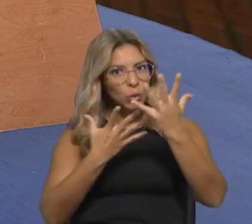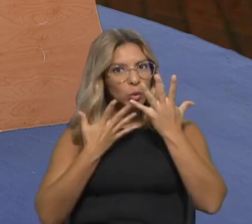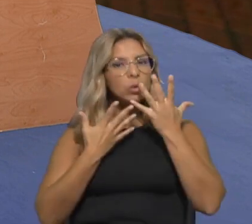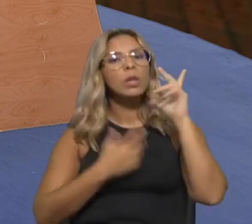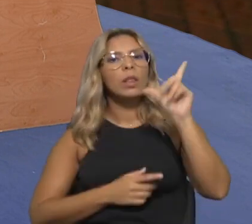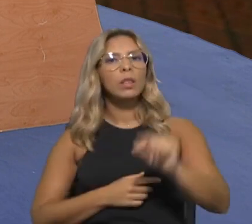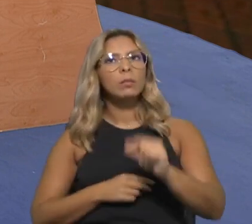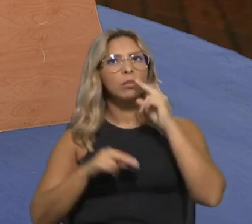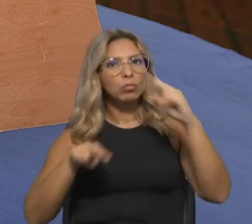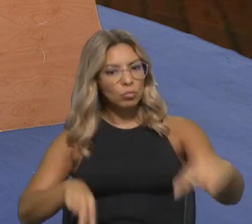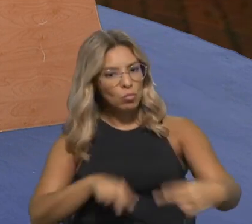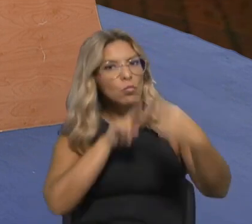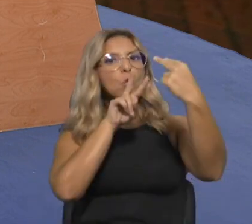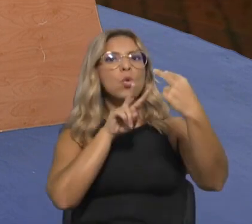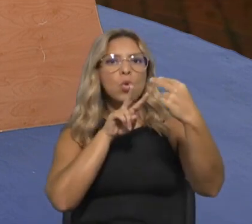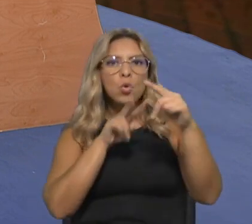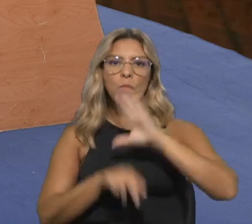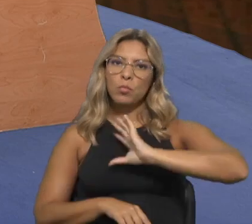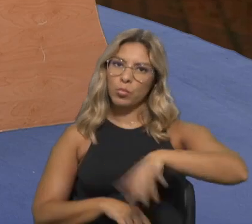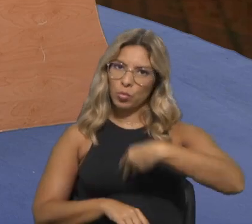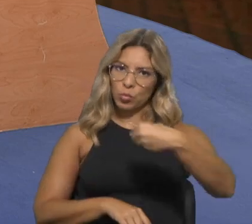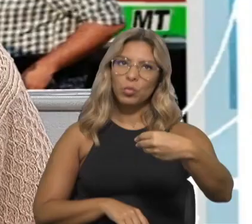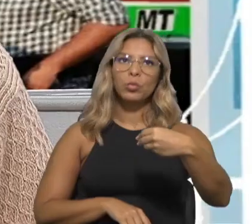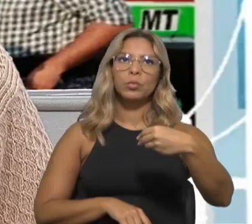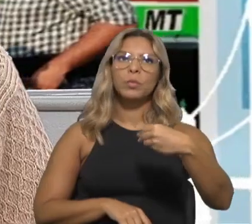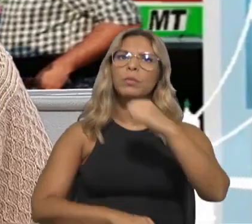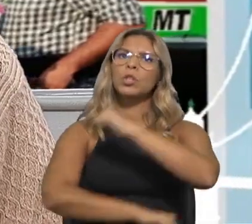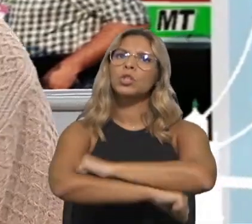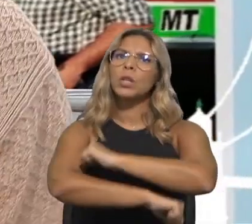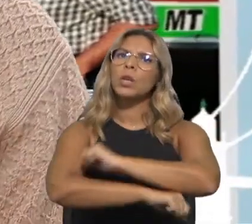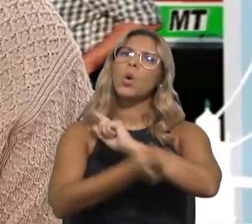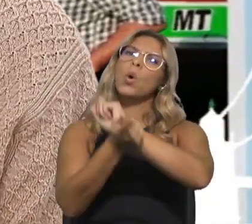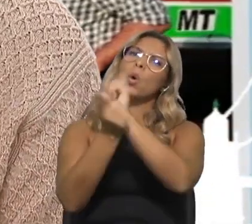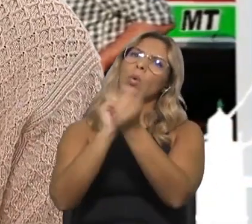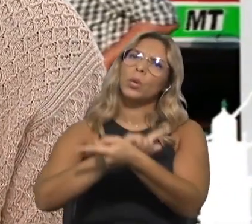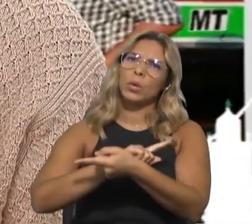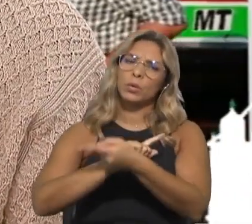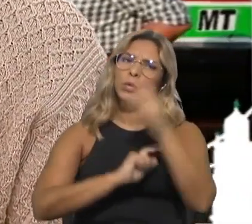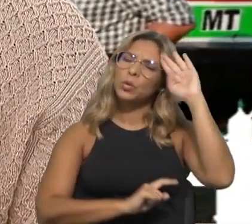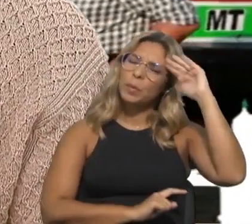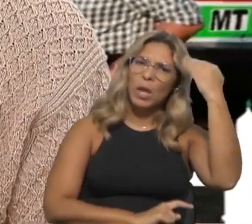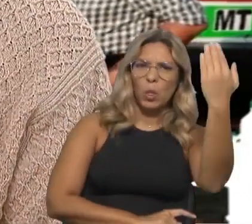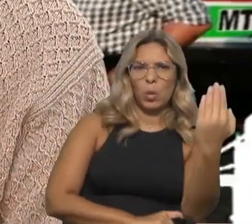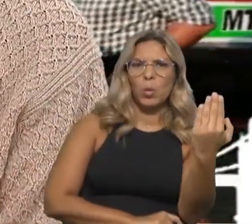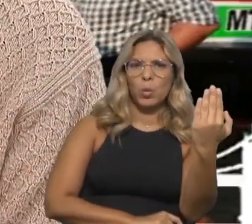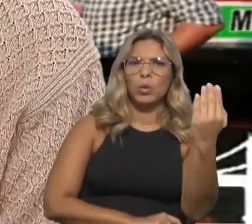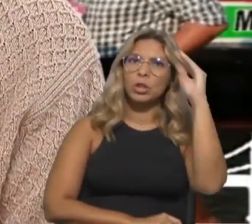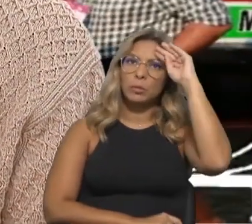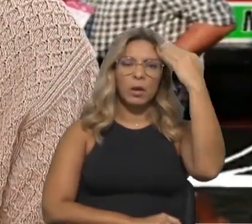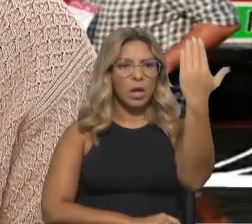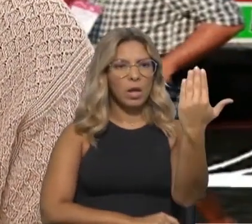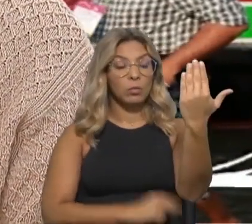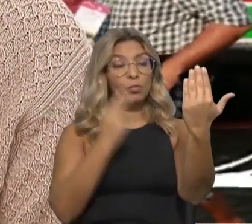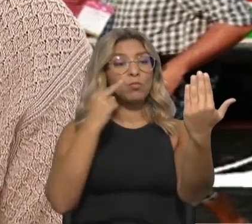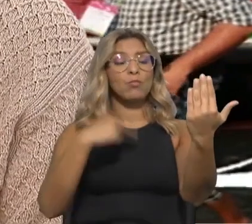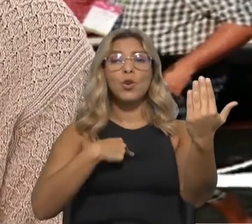para olharmos o mundo e a janela é o contrário de um espelho o espelho só nos vemos a nós